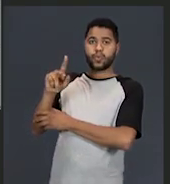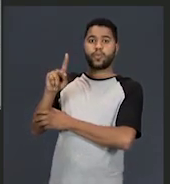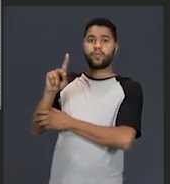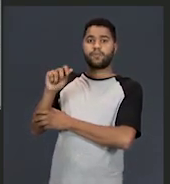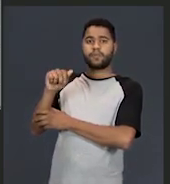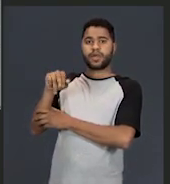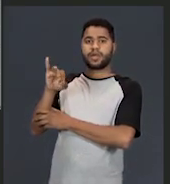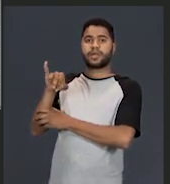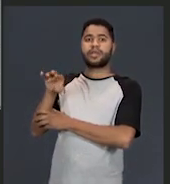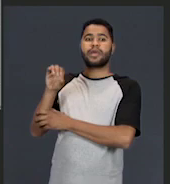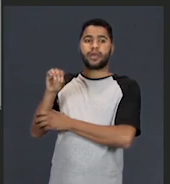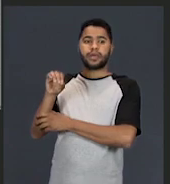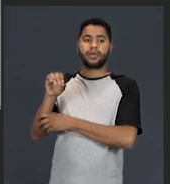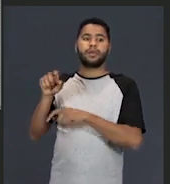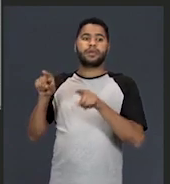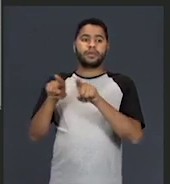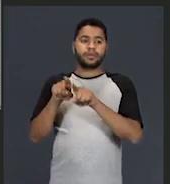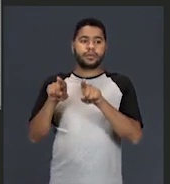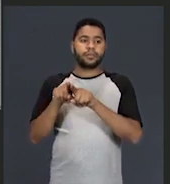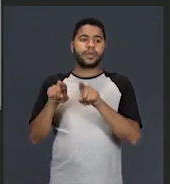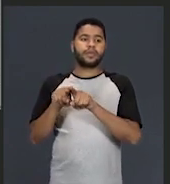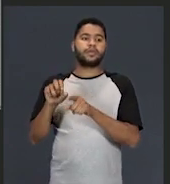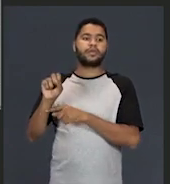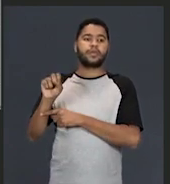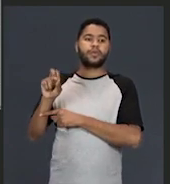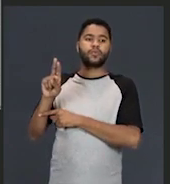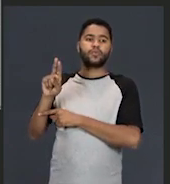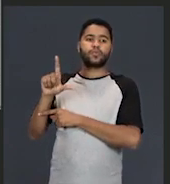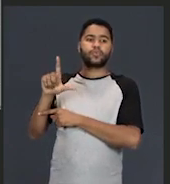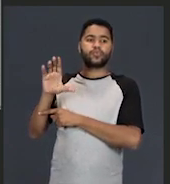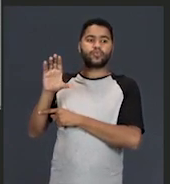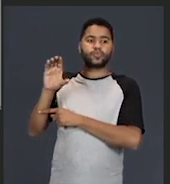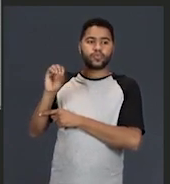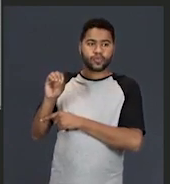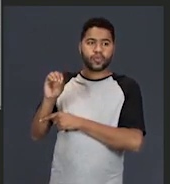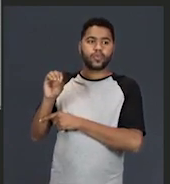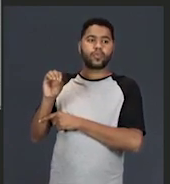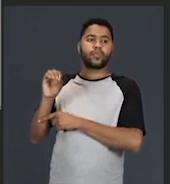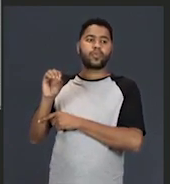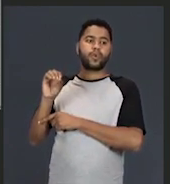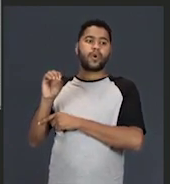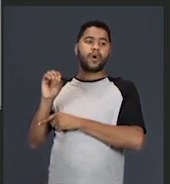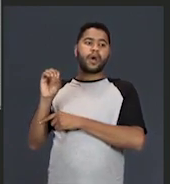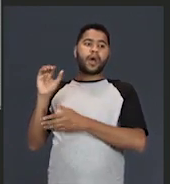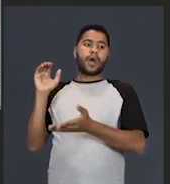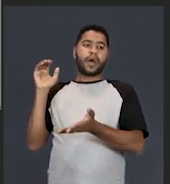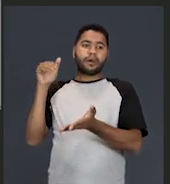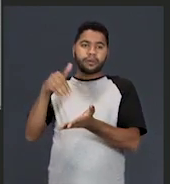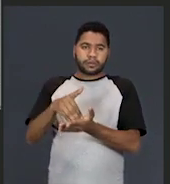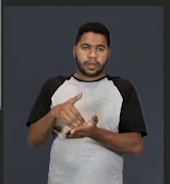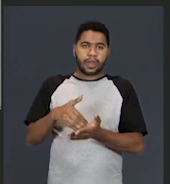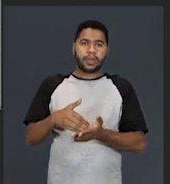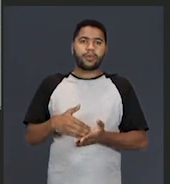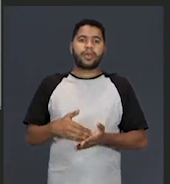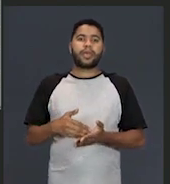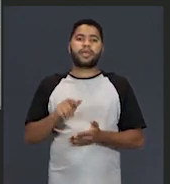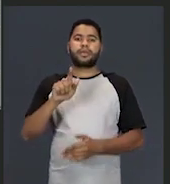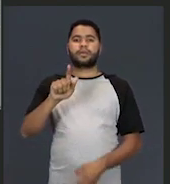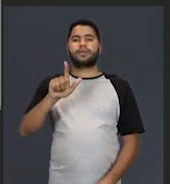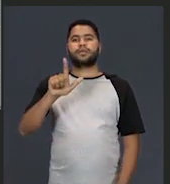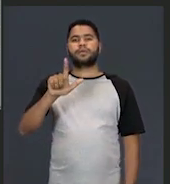vai quebrar também, olha, essas maltoses, tá? Até chegar na glicose, tá vendo